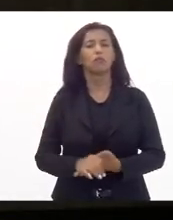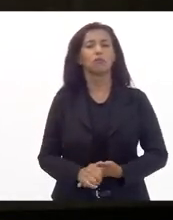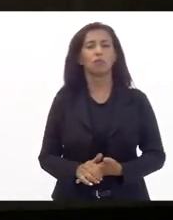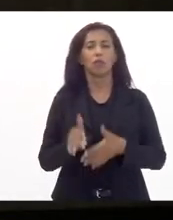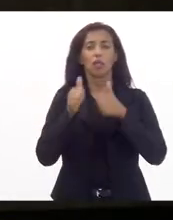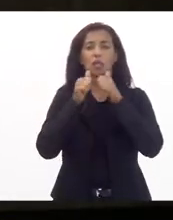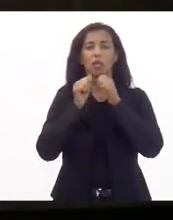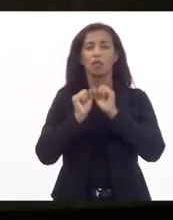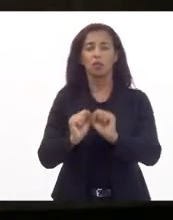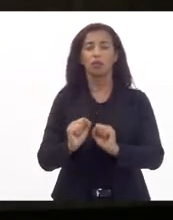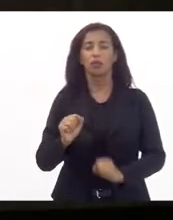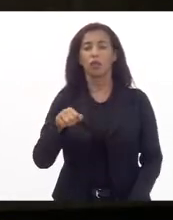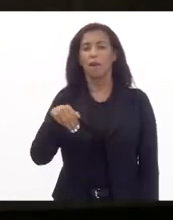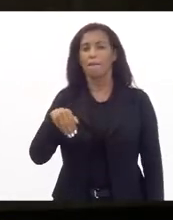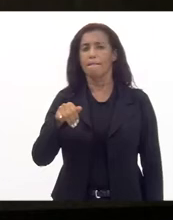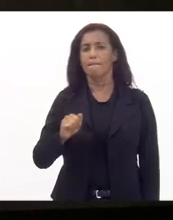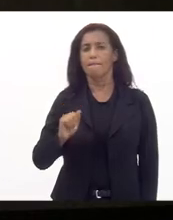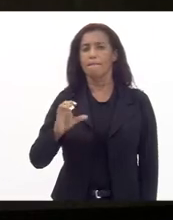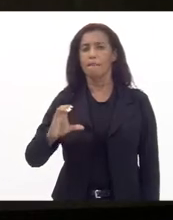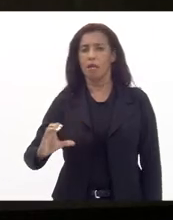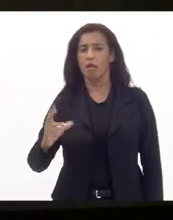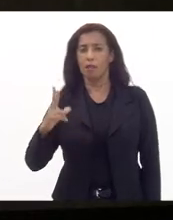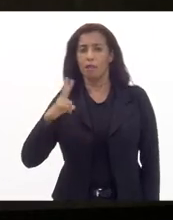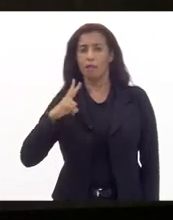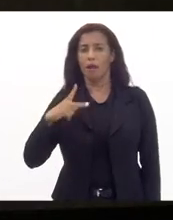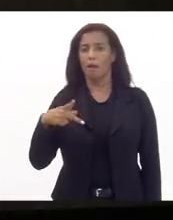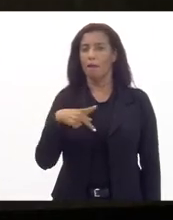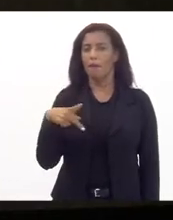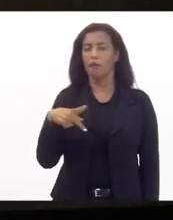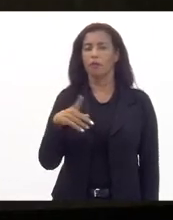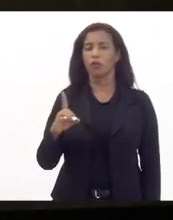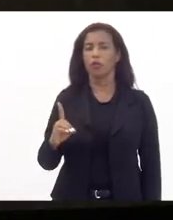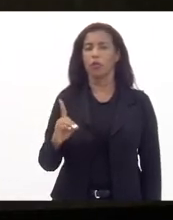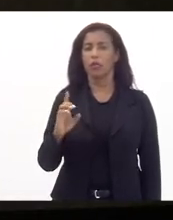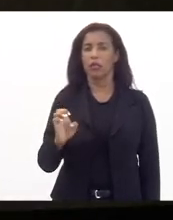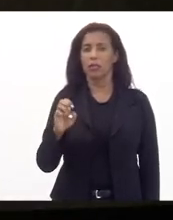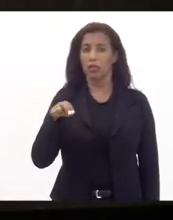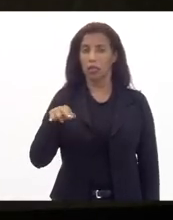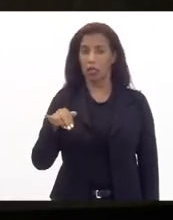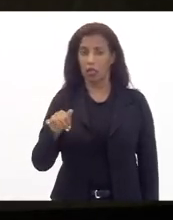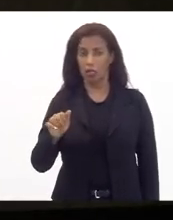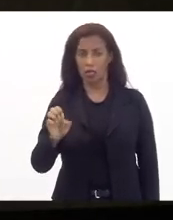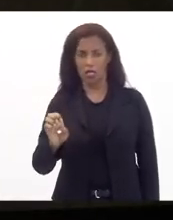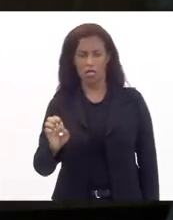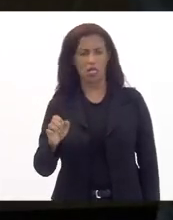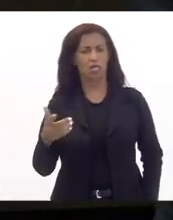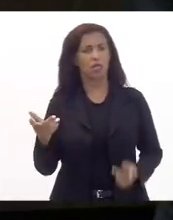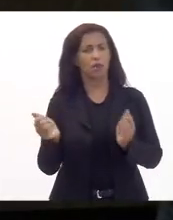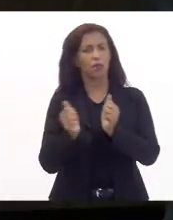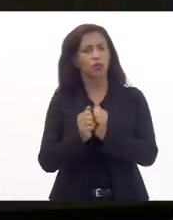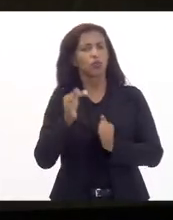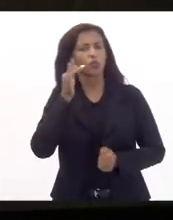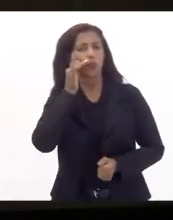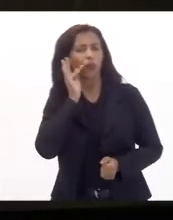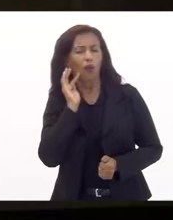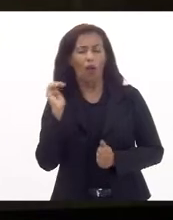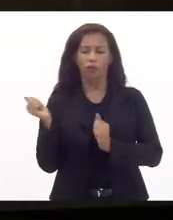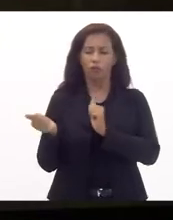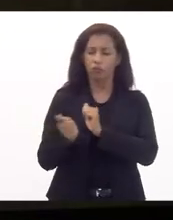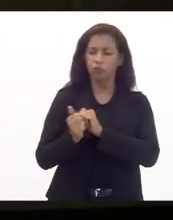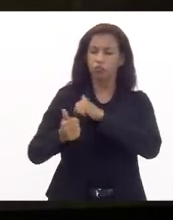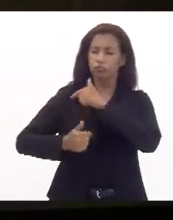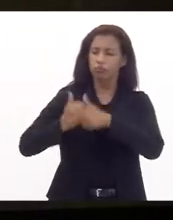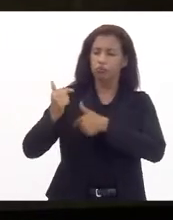assessoria do deputado Carlos minc particularmente da professora Denise Lobato é com Flávio o tempo todo nós